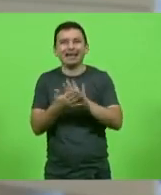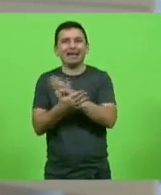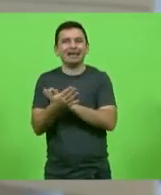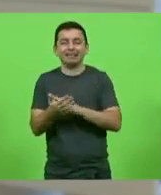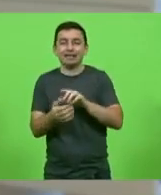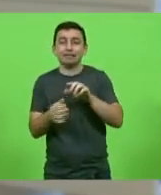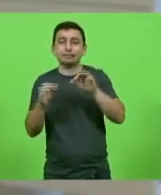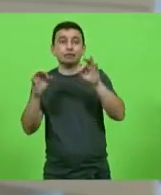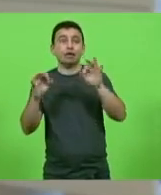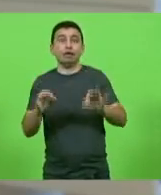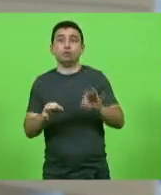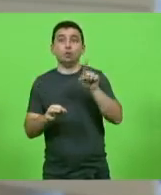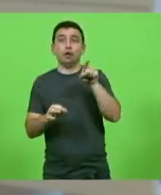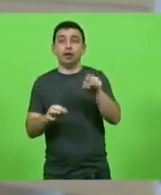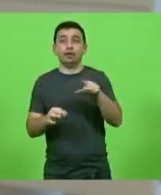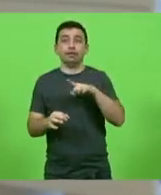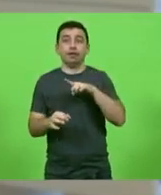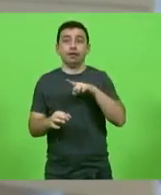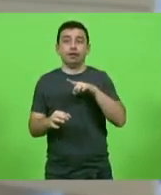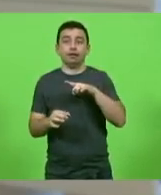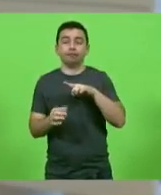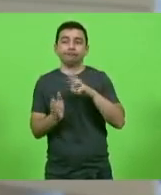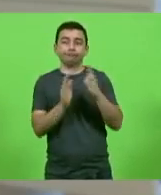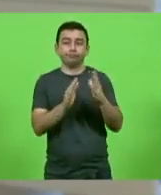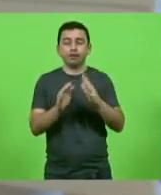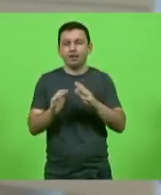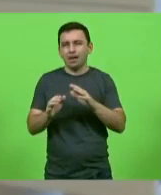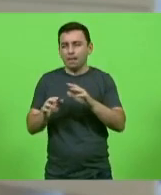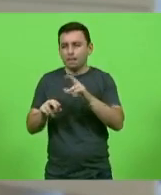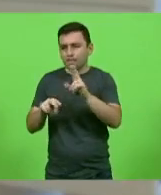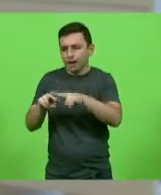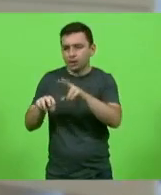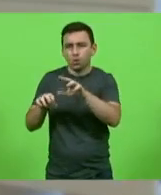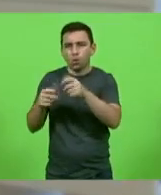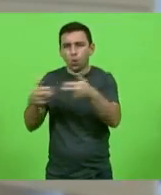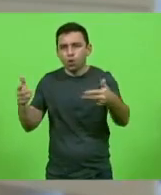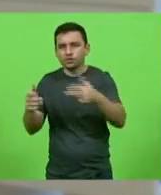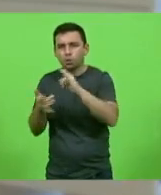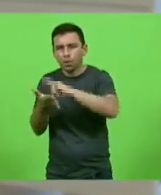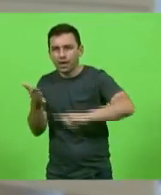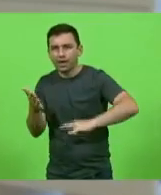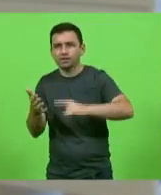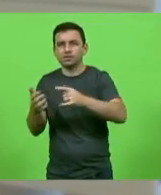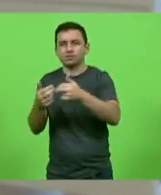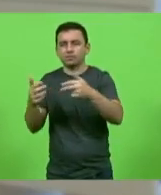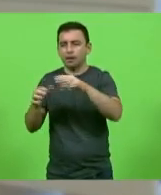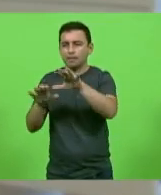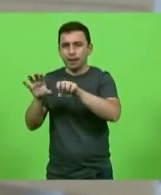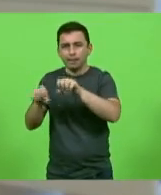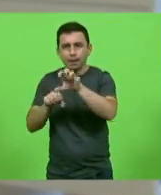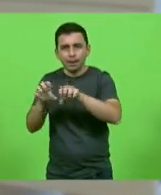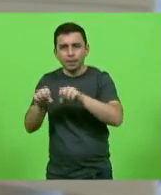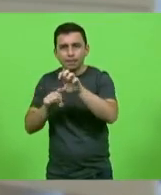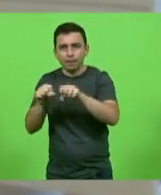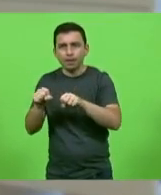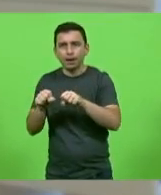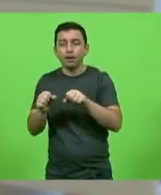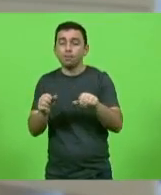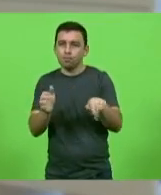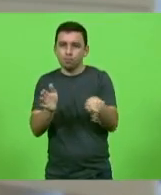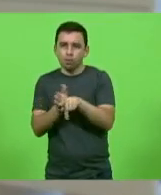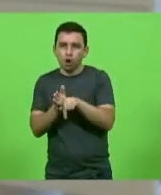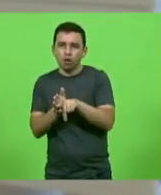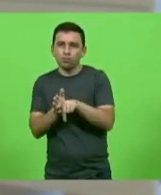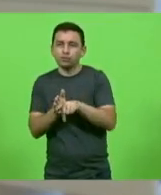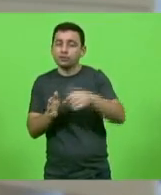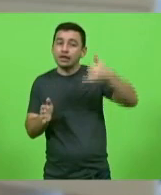confirmasse, seja no material apreendido, documentos arrecadados ou dados obtidos em decorrência dos pedidos de quebra de sigilo